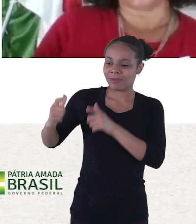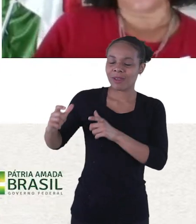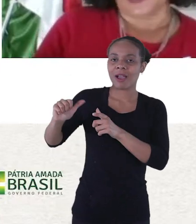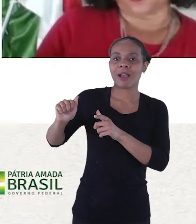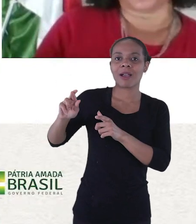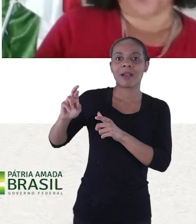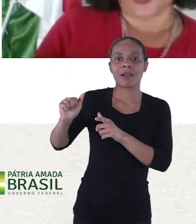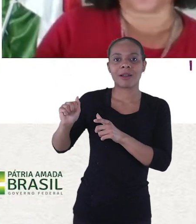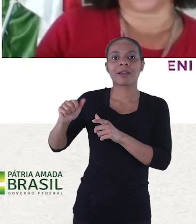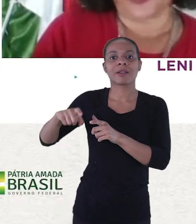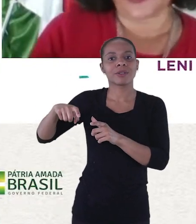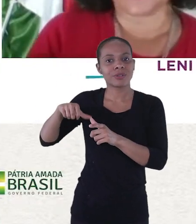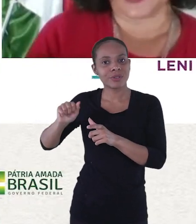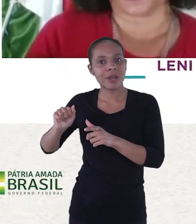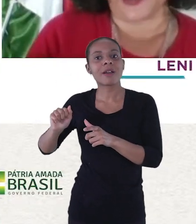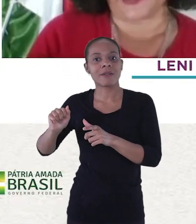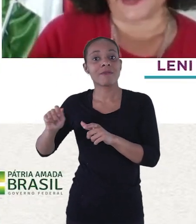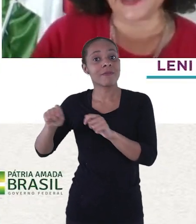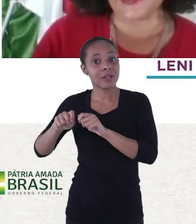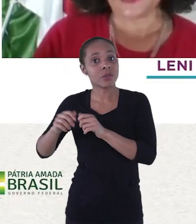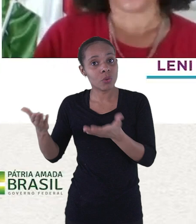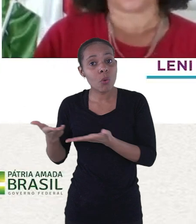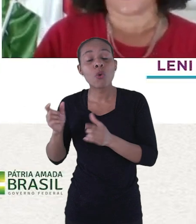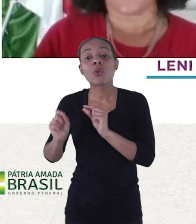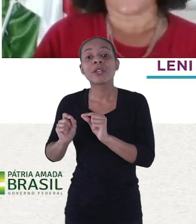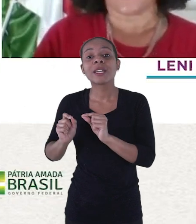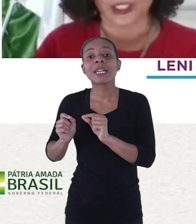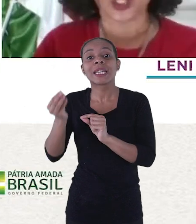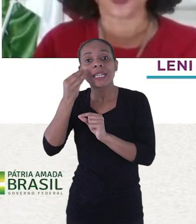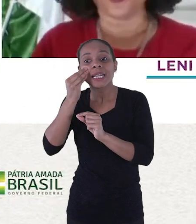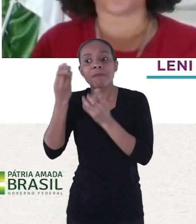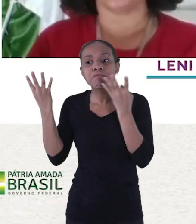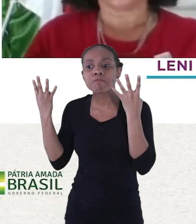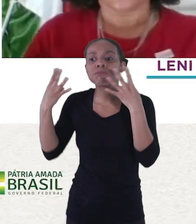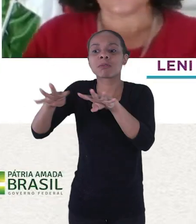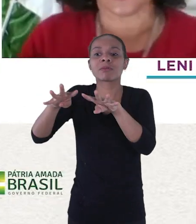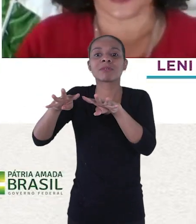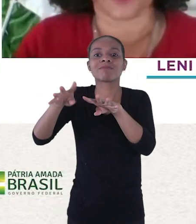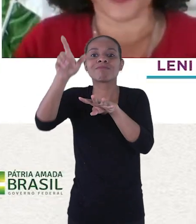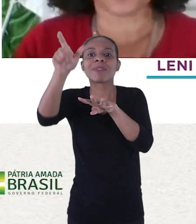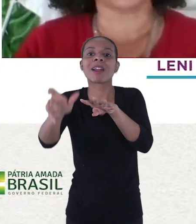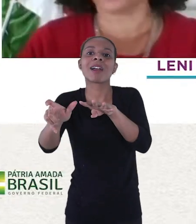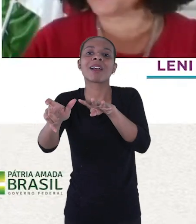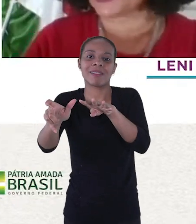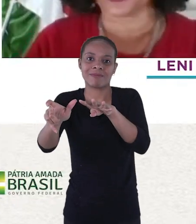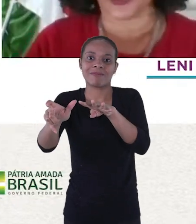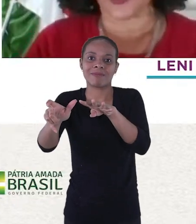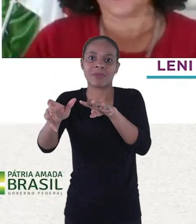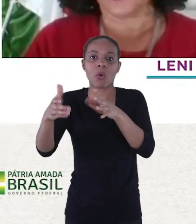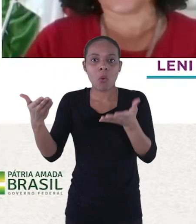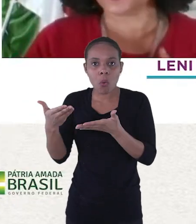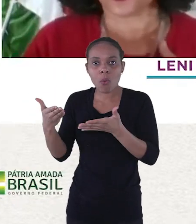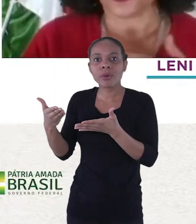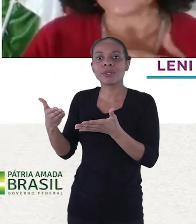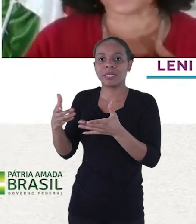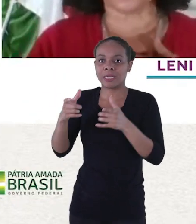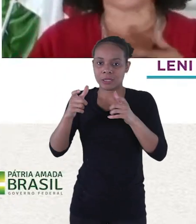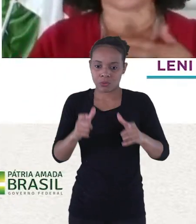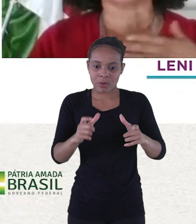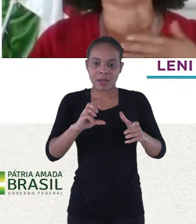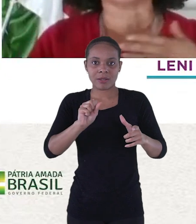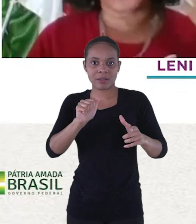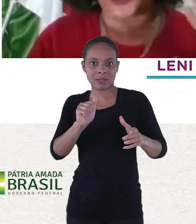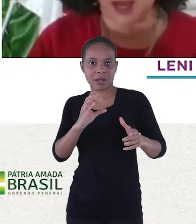É dar uma visibilidade, um espaço diferenciado para ela. E isso para ela, aqui hoje, Em Sacramento, eu queria homenagear, assim,